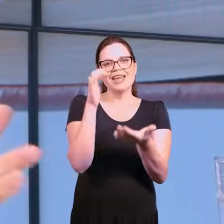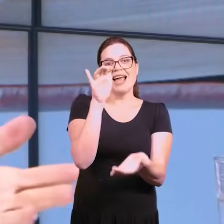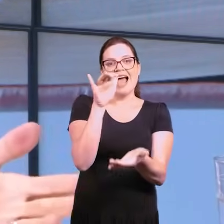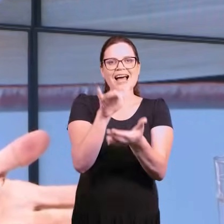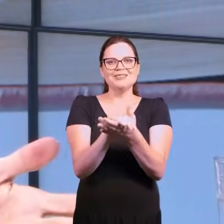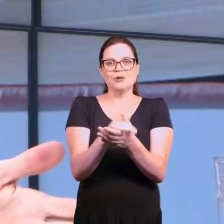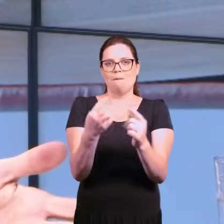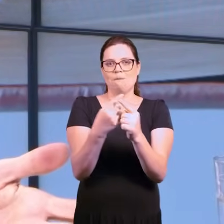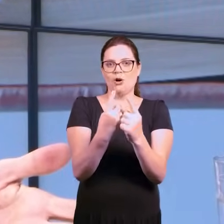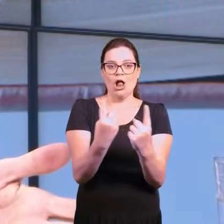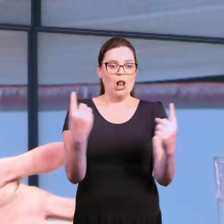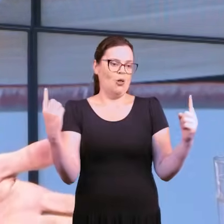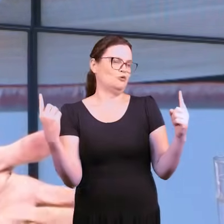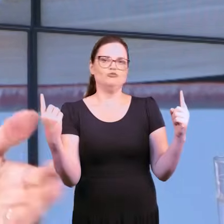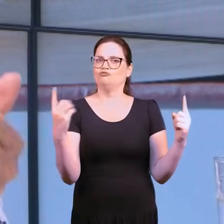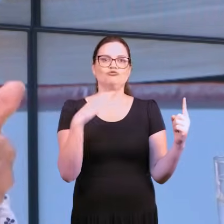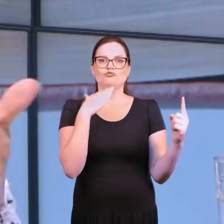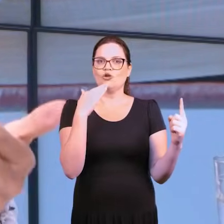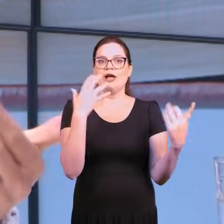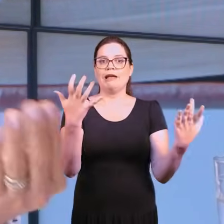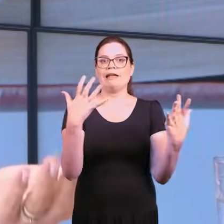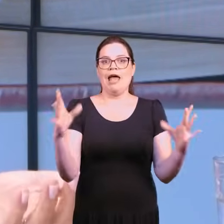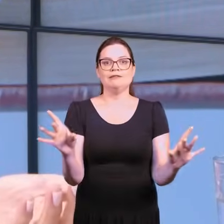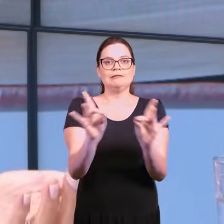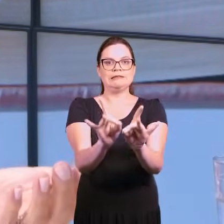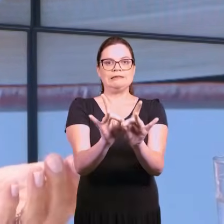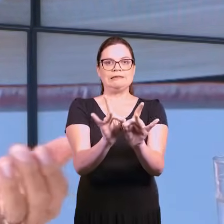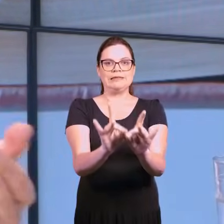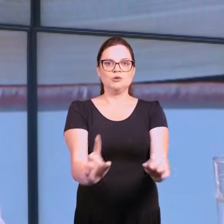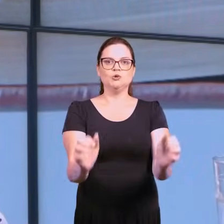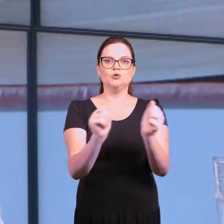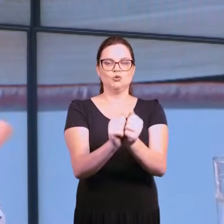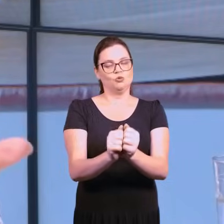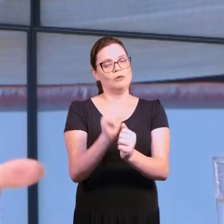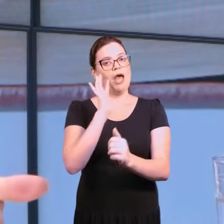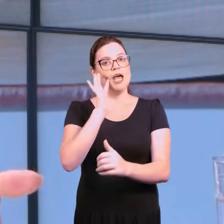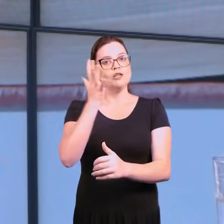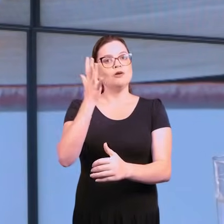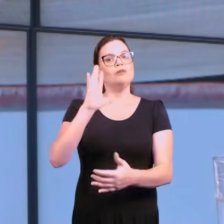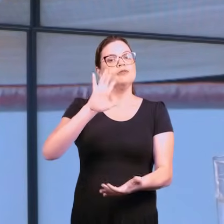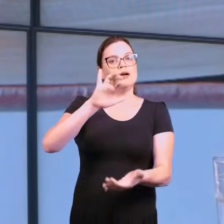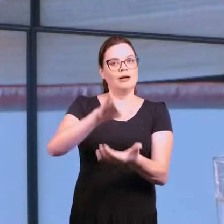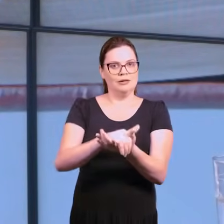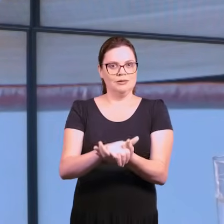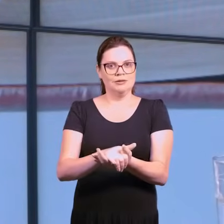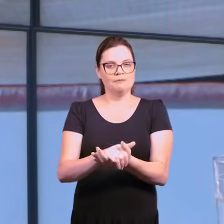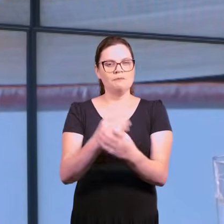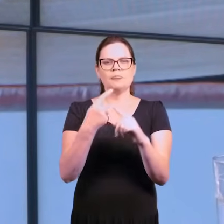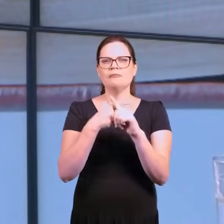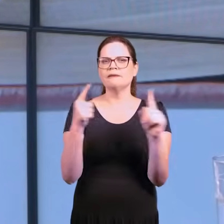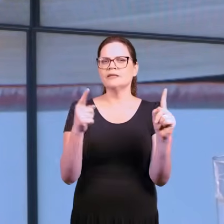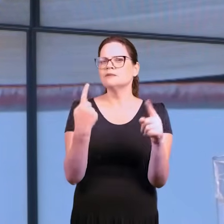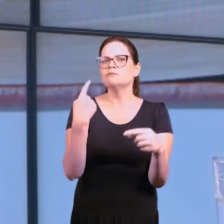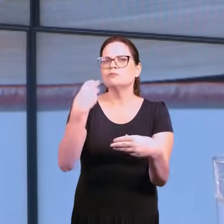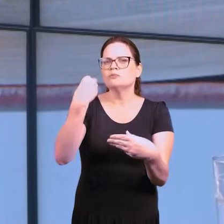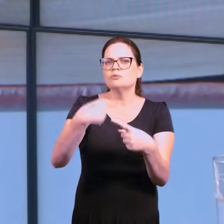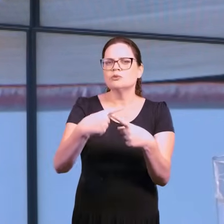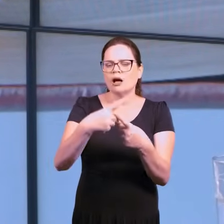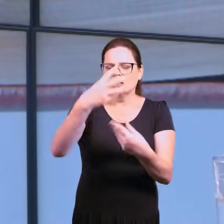não conseguem viver separadas, né? Queremos estar juntos. E por que tem tanto problema no